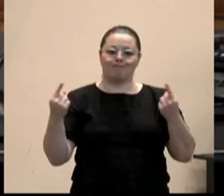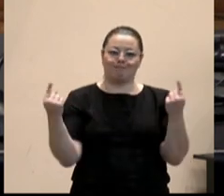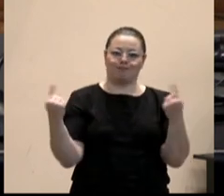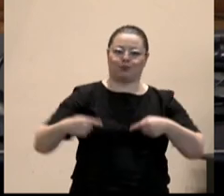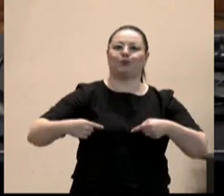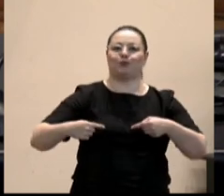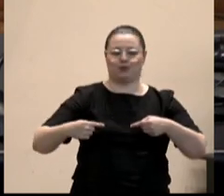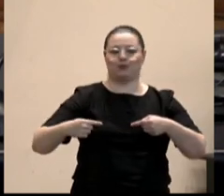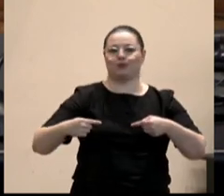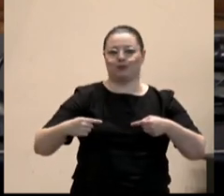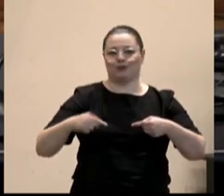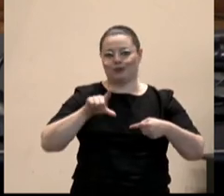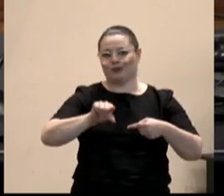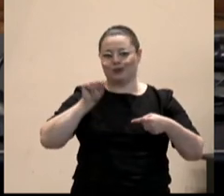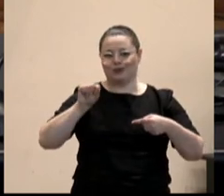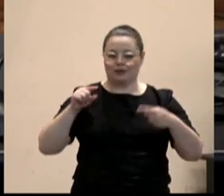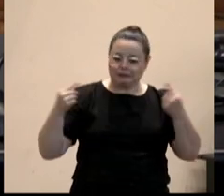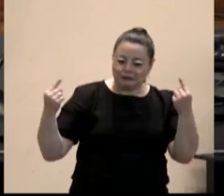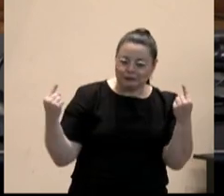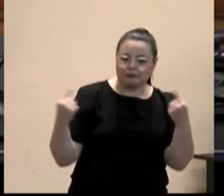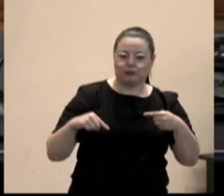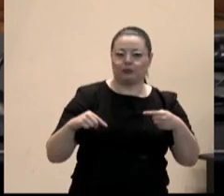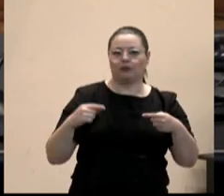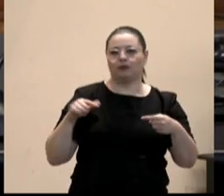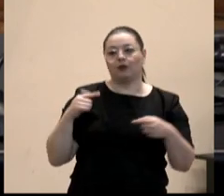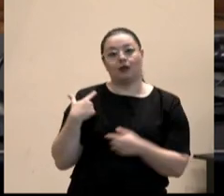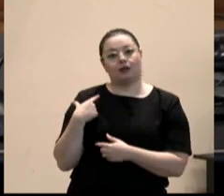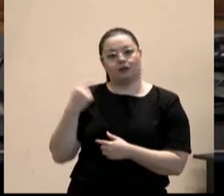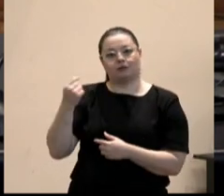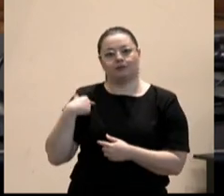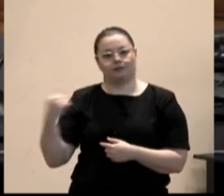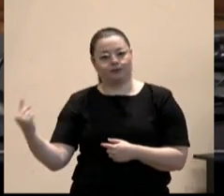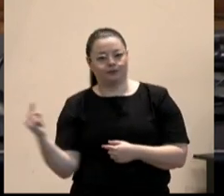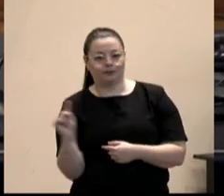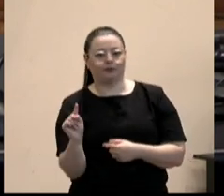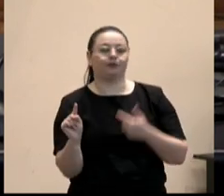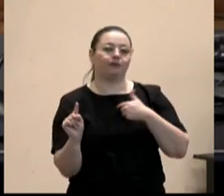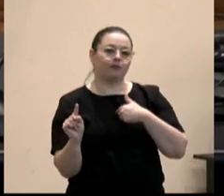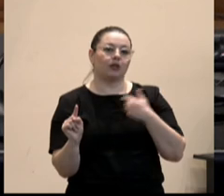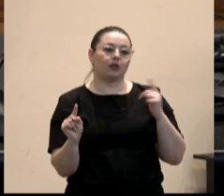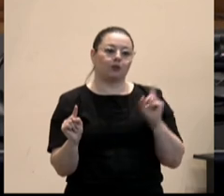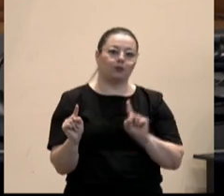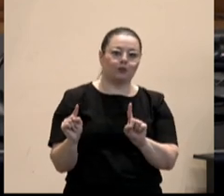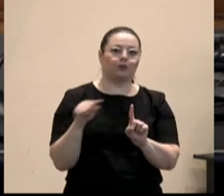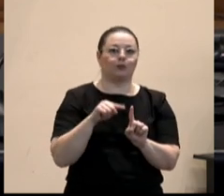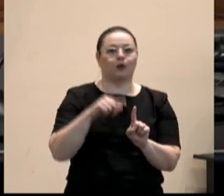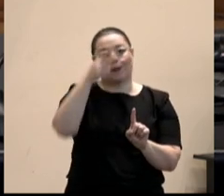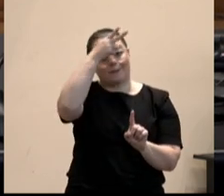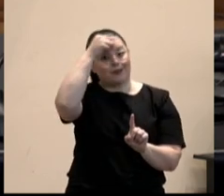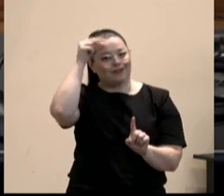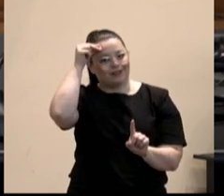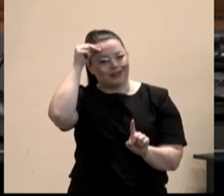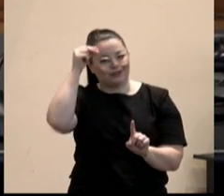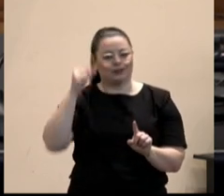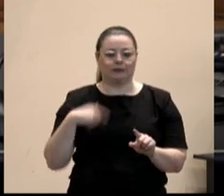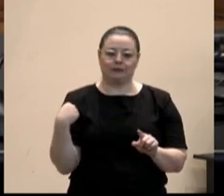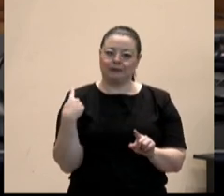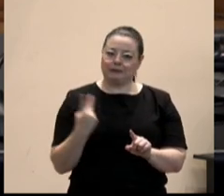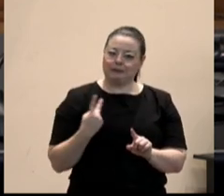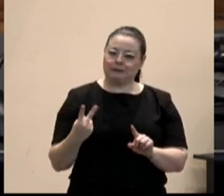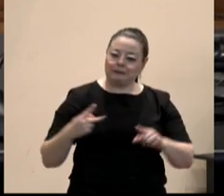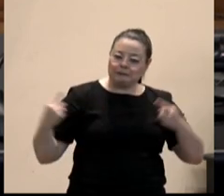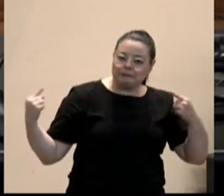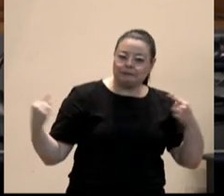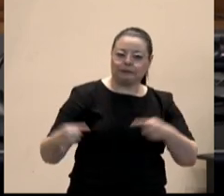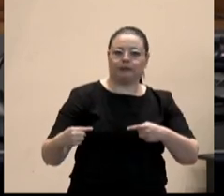acirradíssima, e eu fui à escalada para fazer a briga com o prefeito que se elegeu.